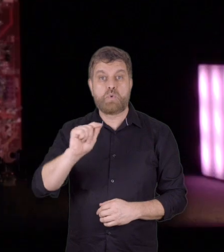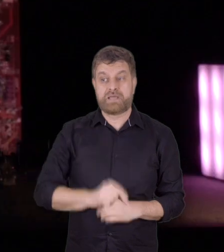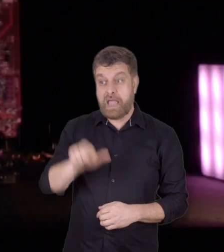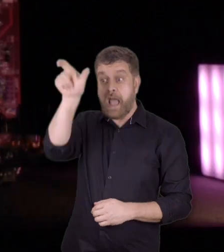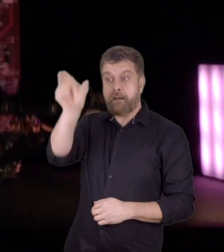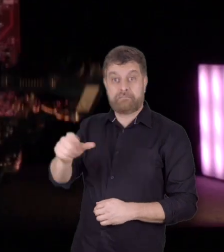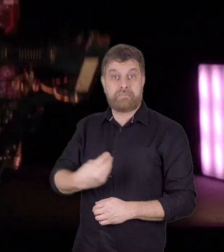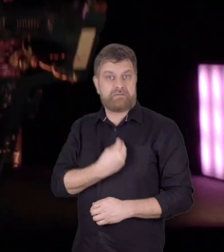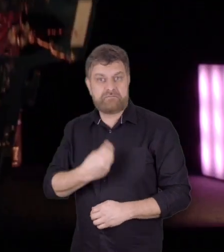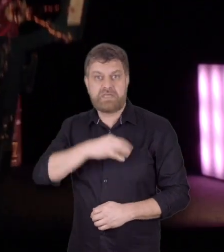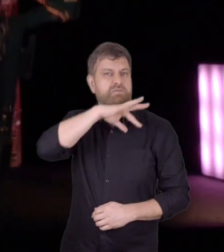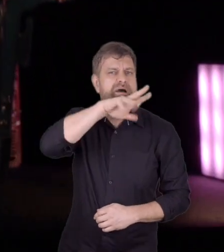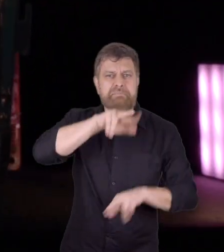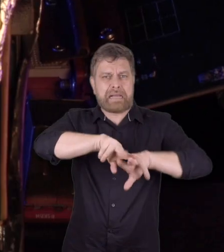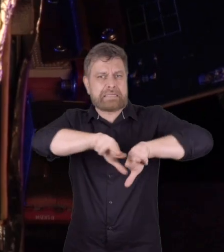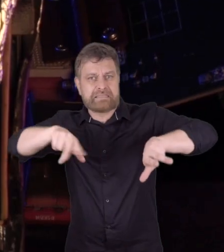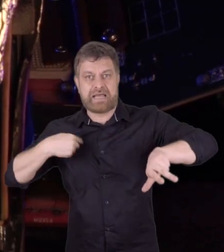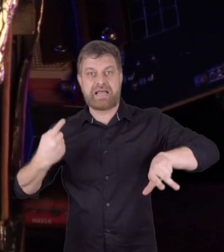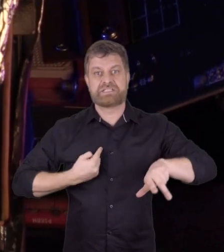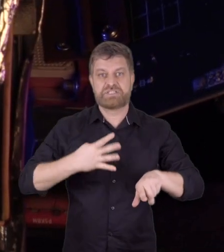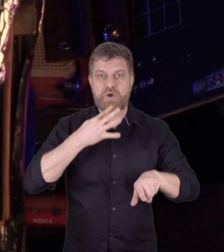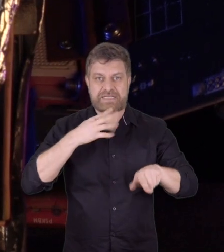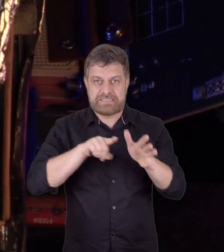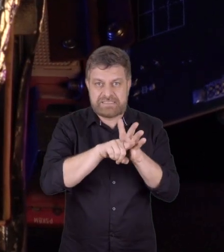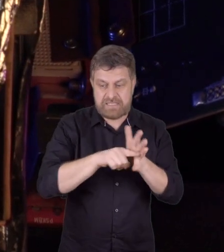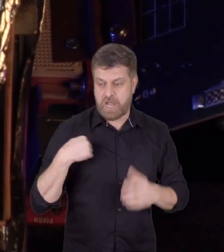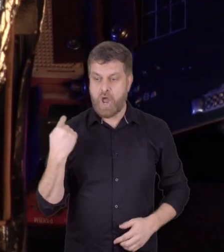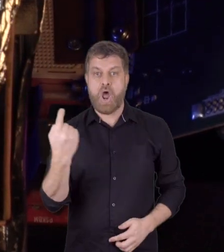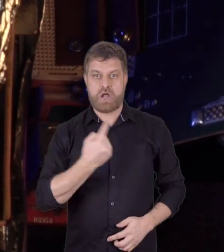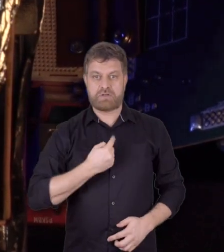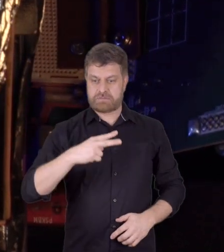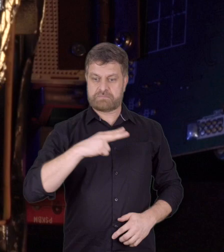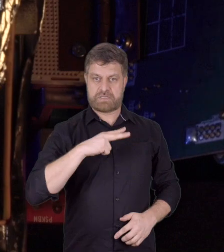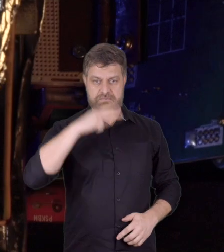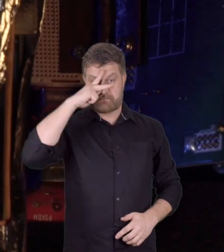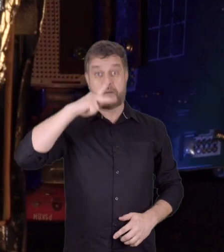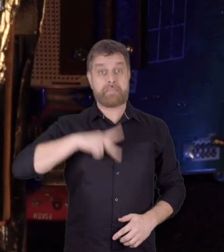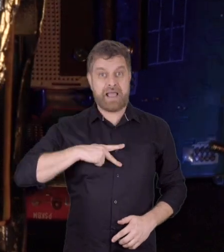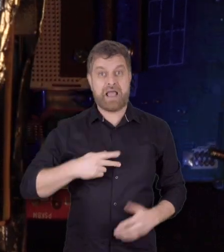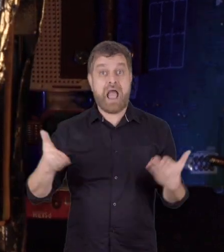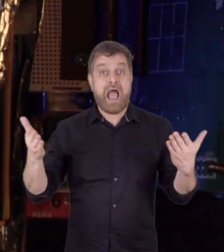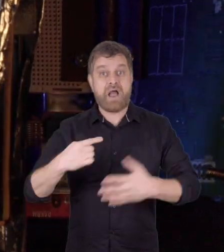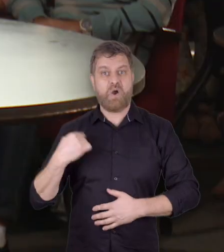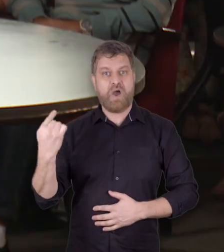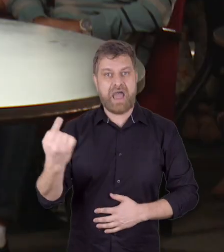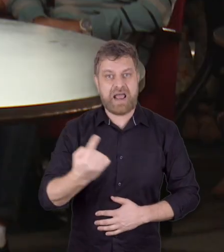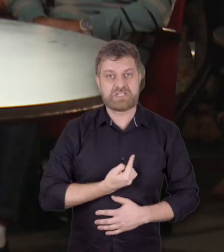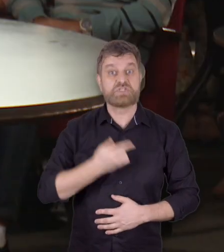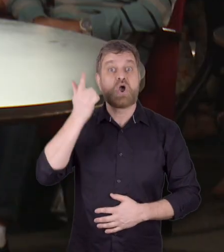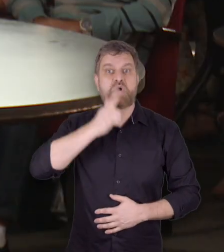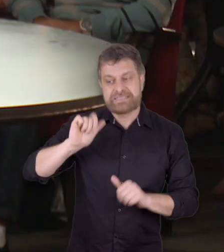sorte de ser vivo, em particular, de todo tipo e sorte de nós mesmos. Agora nós somos capazes